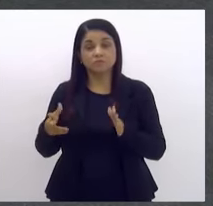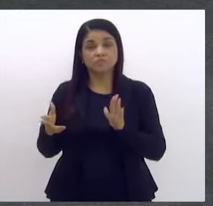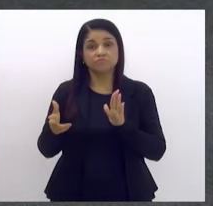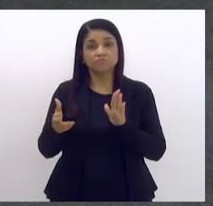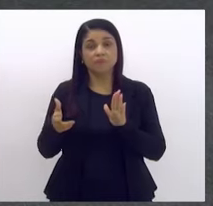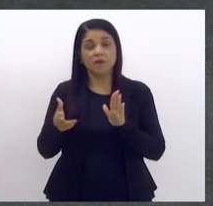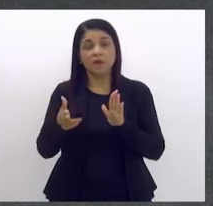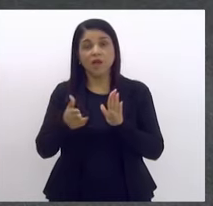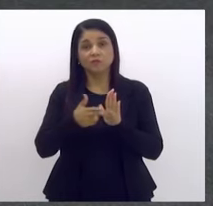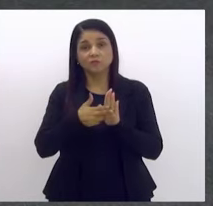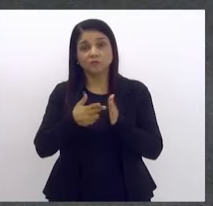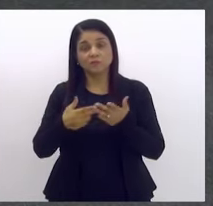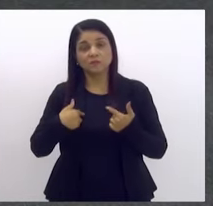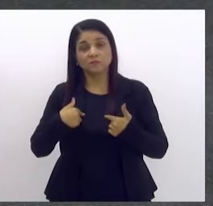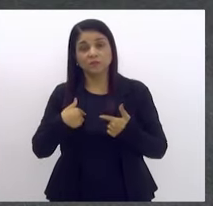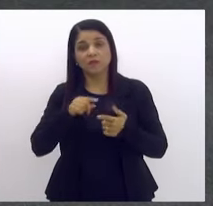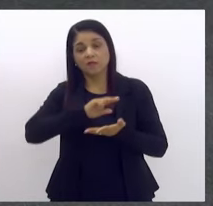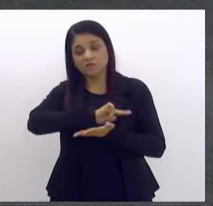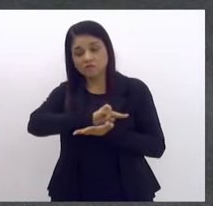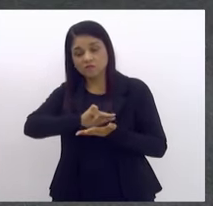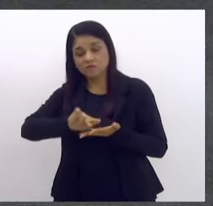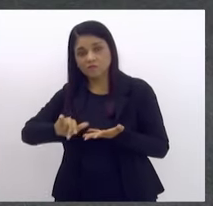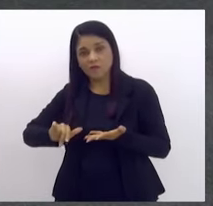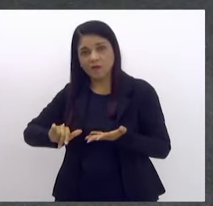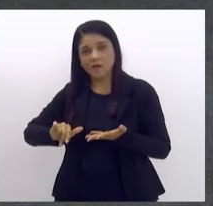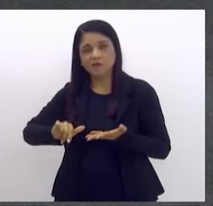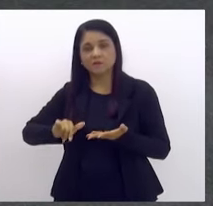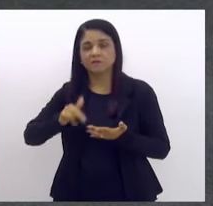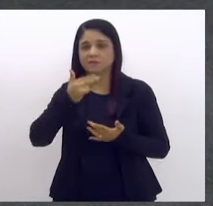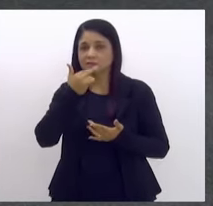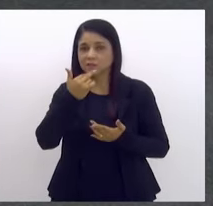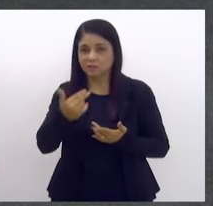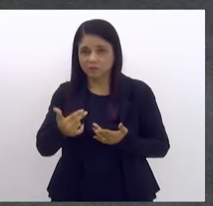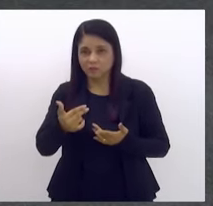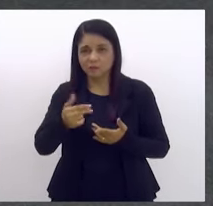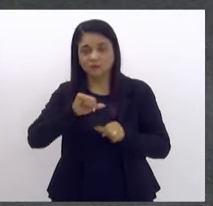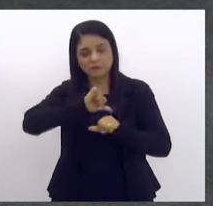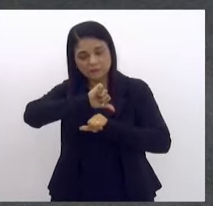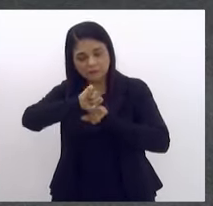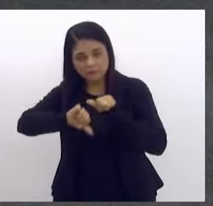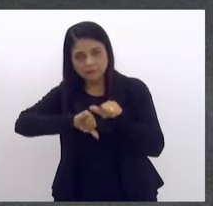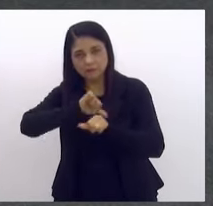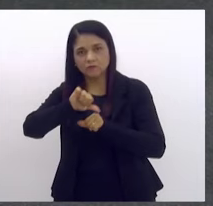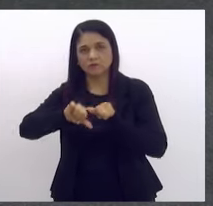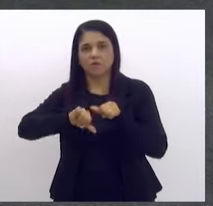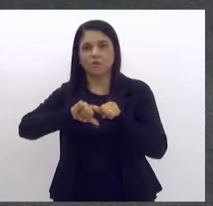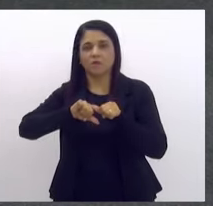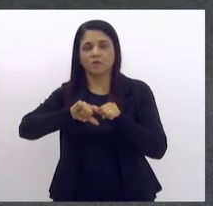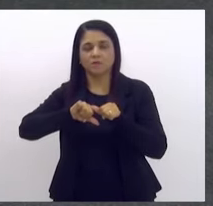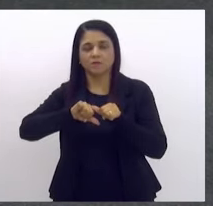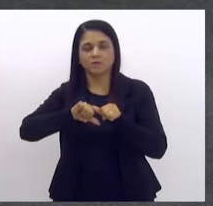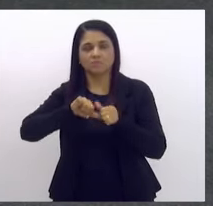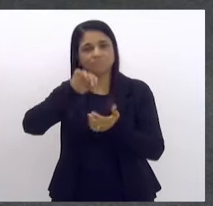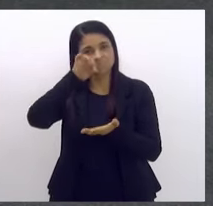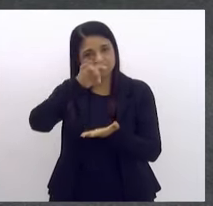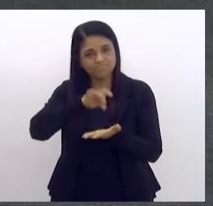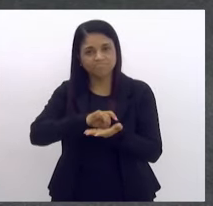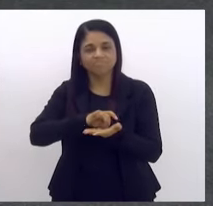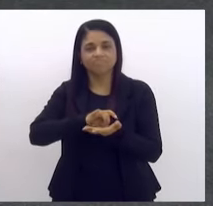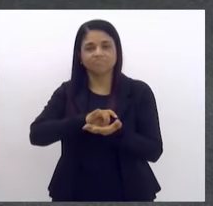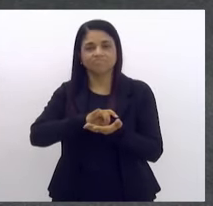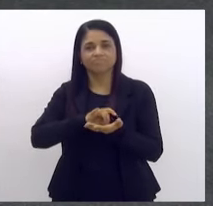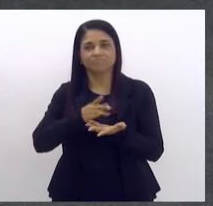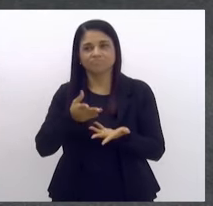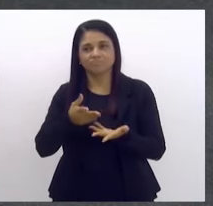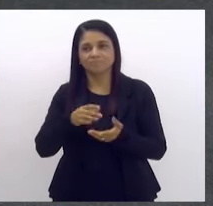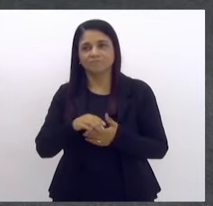portuguesa à diversidade com que a língua também se transforma a partir das realidades. Então, eu fico muito feliz